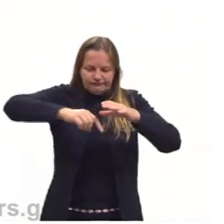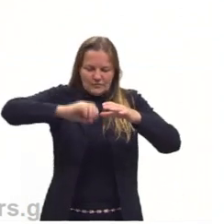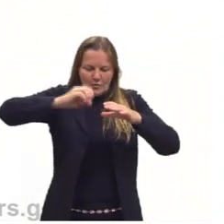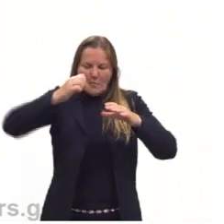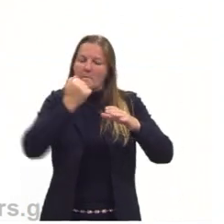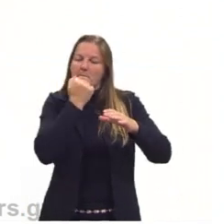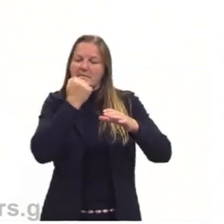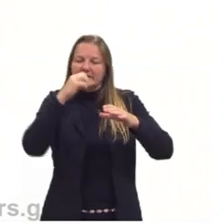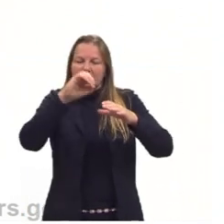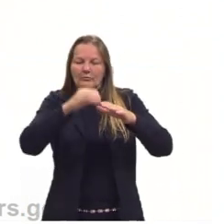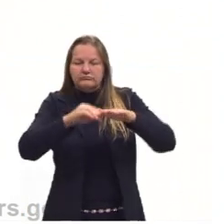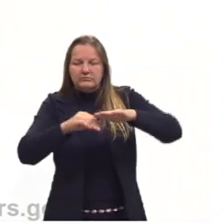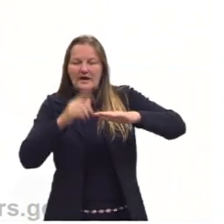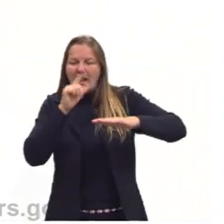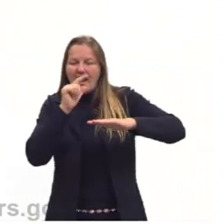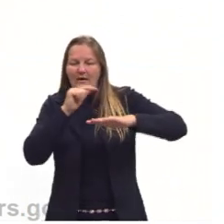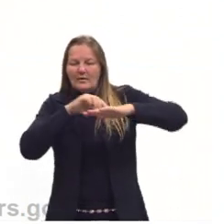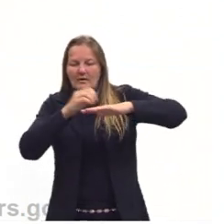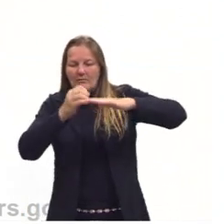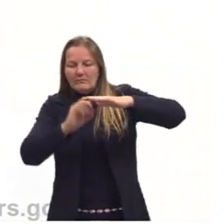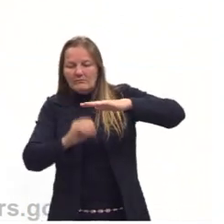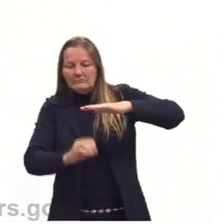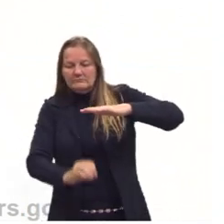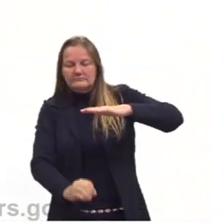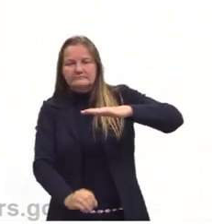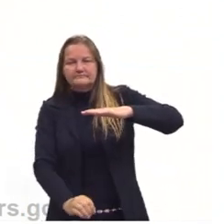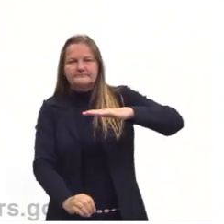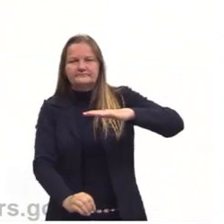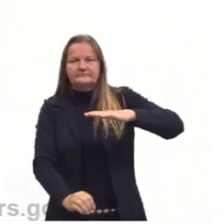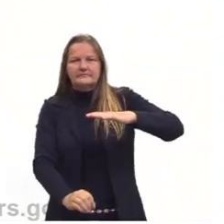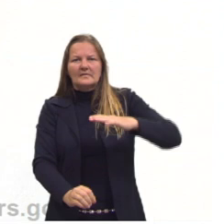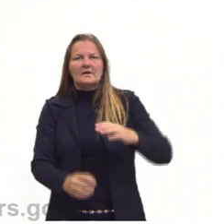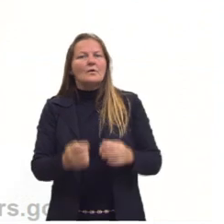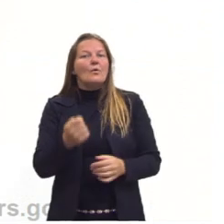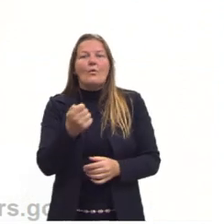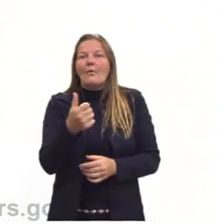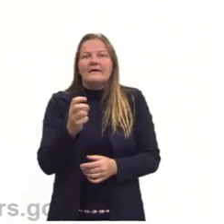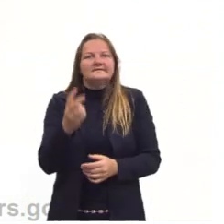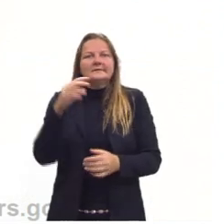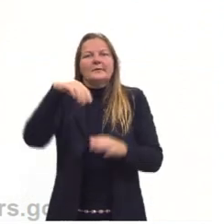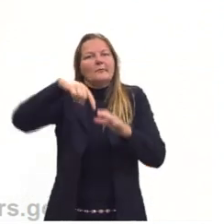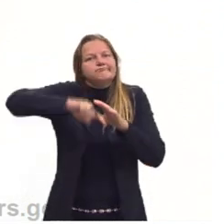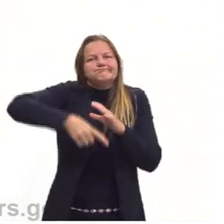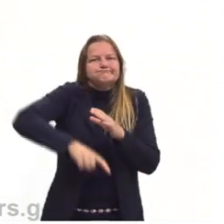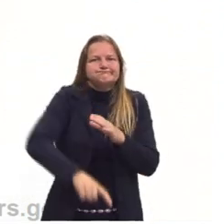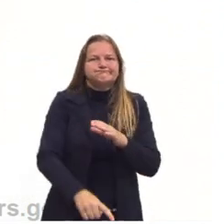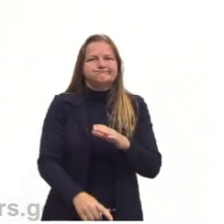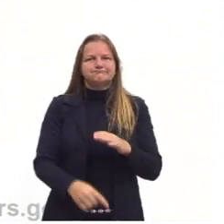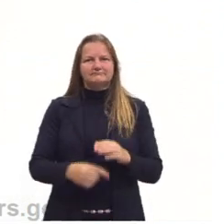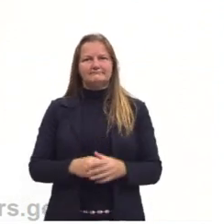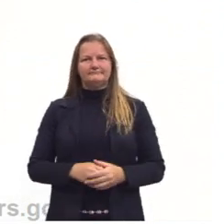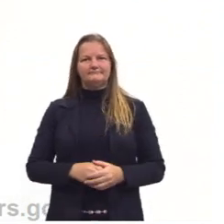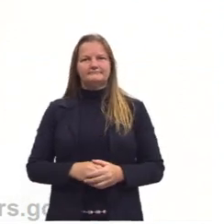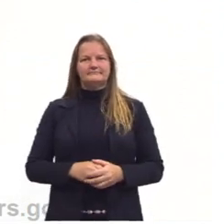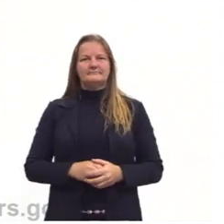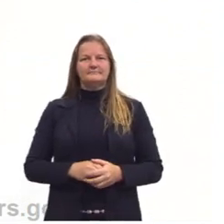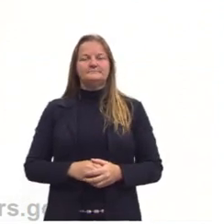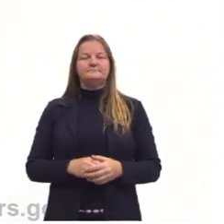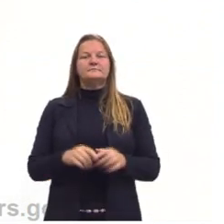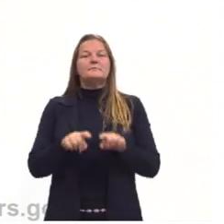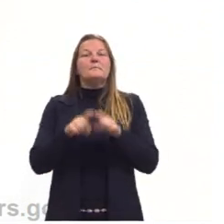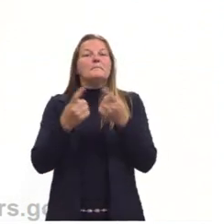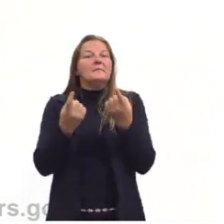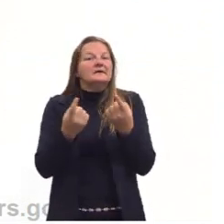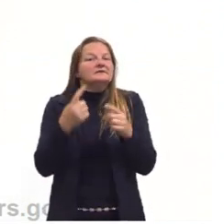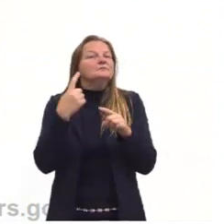recipiente com água né a gente vai largar uma pedrinha e ela geralmente ela vai afundar né com a em quase todos os casos certo